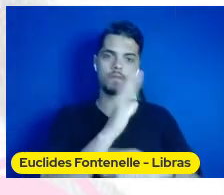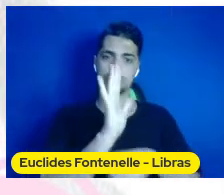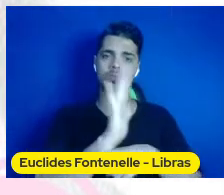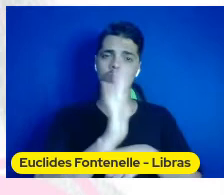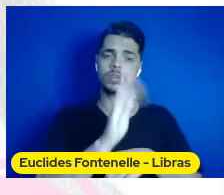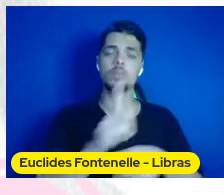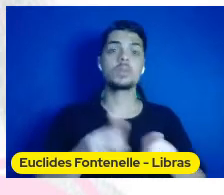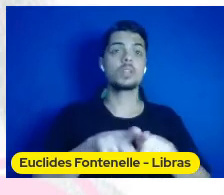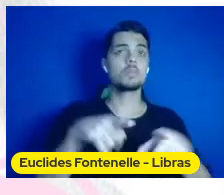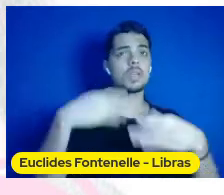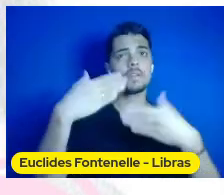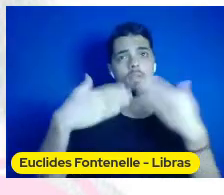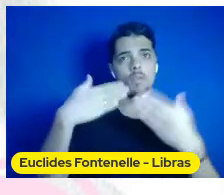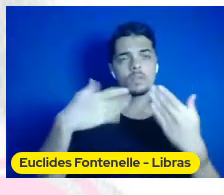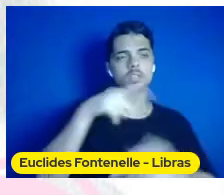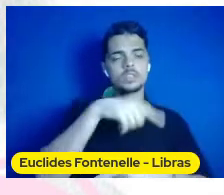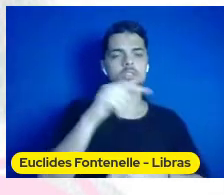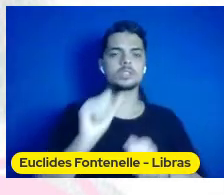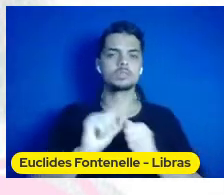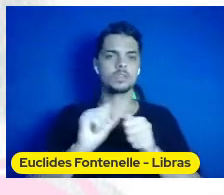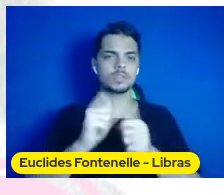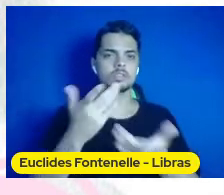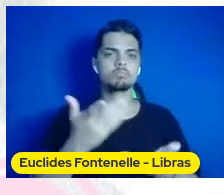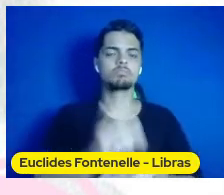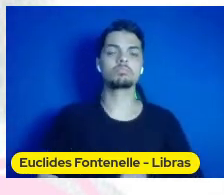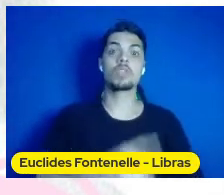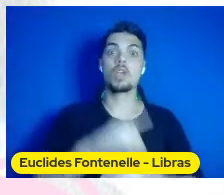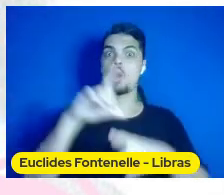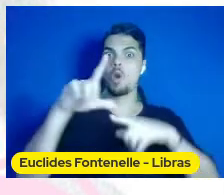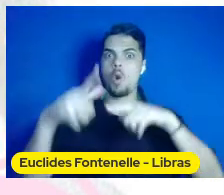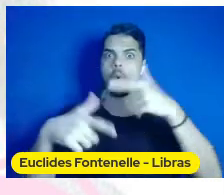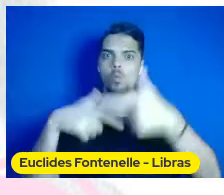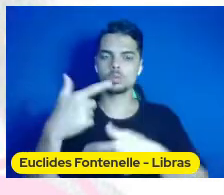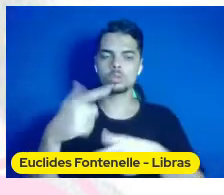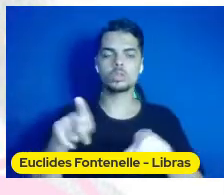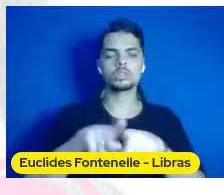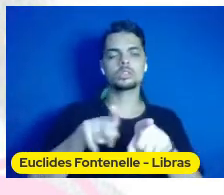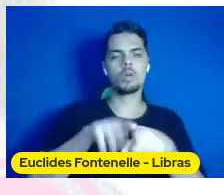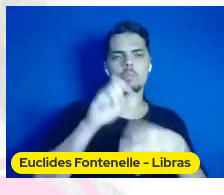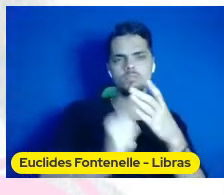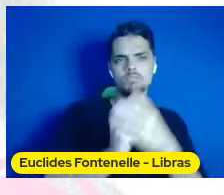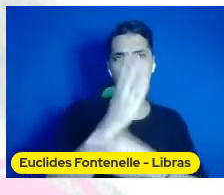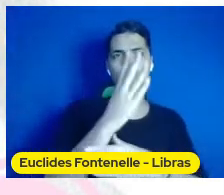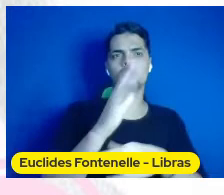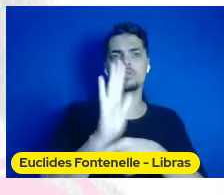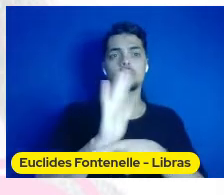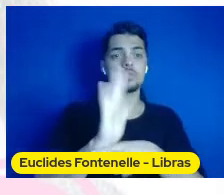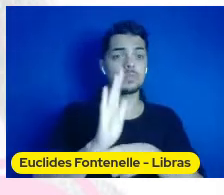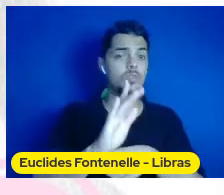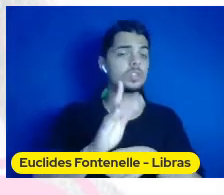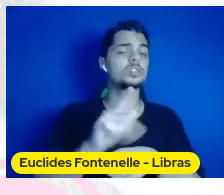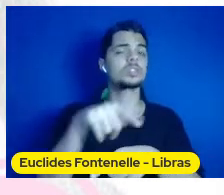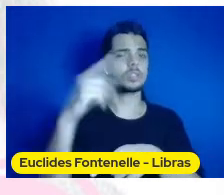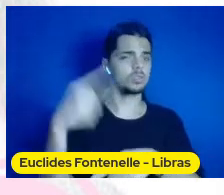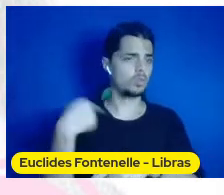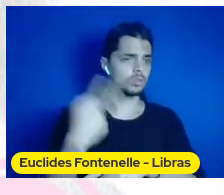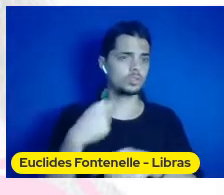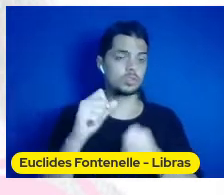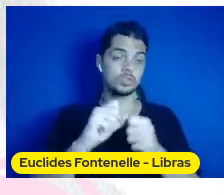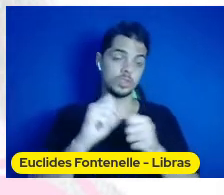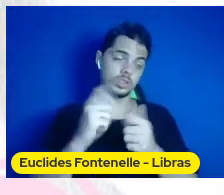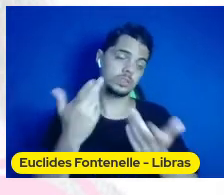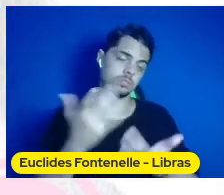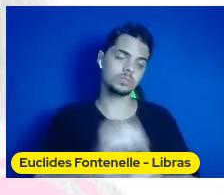também de outras obras de audiovisual, já que trabalhamos com animação 2D, né? E é